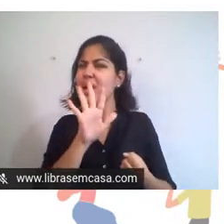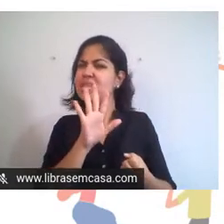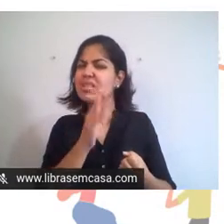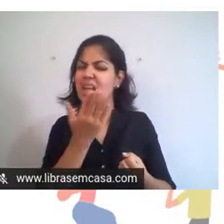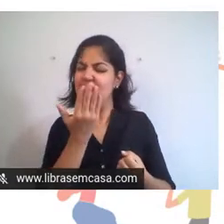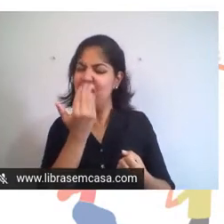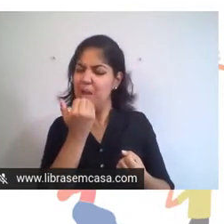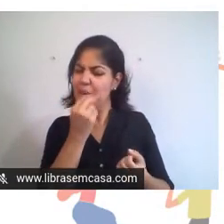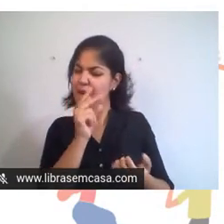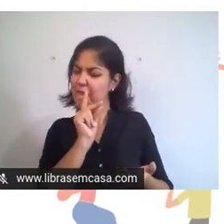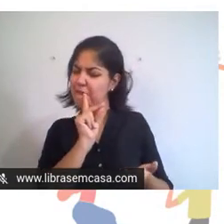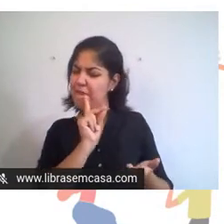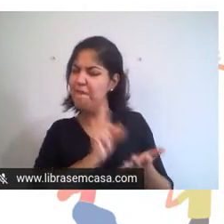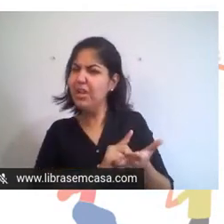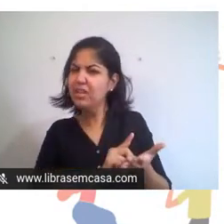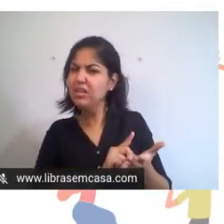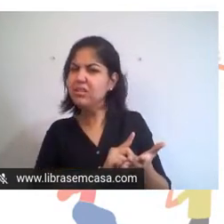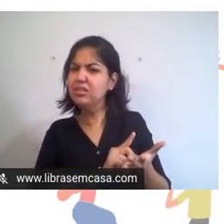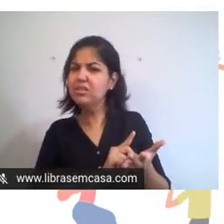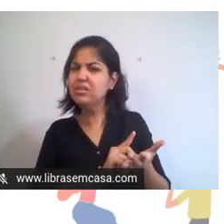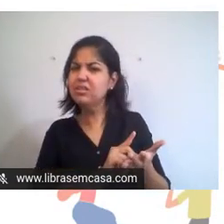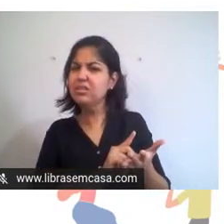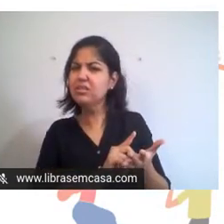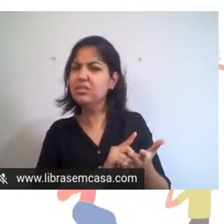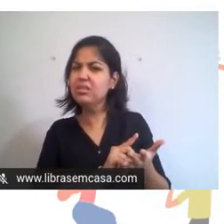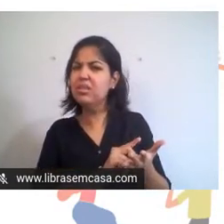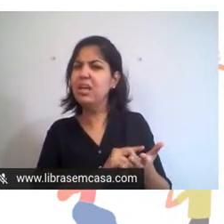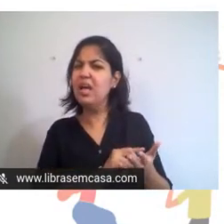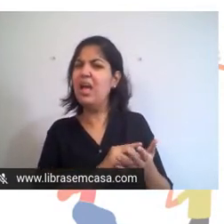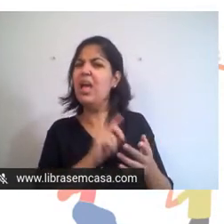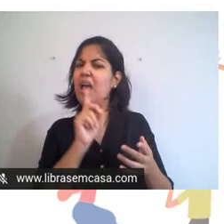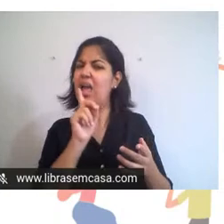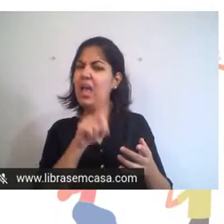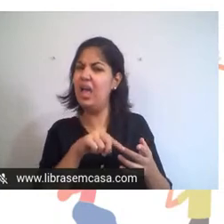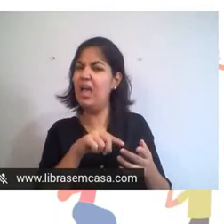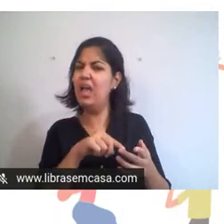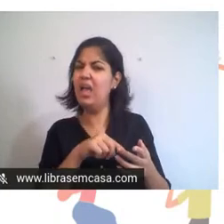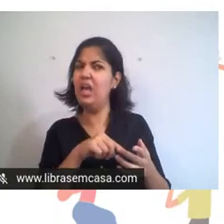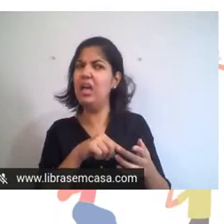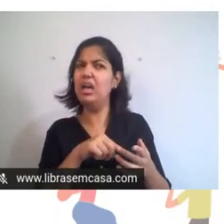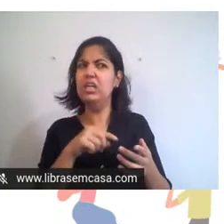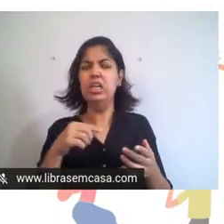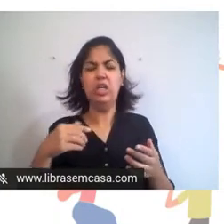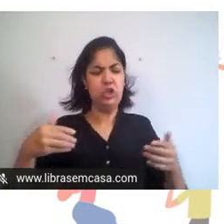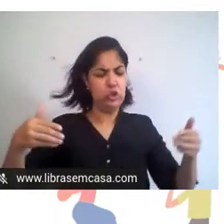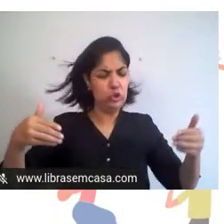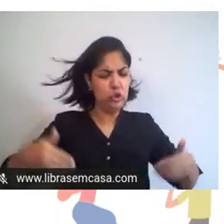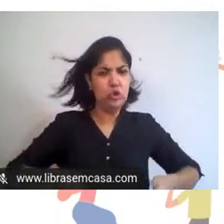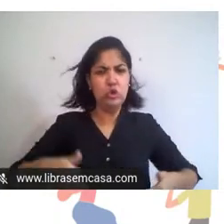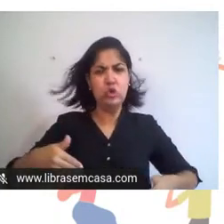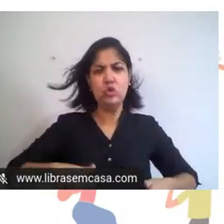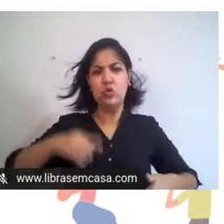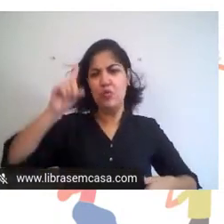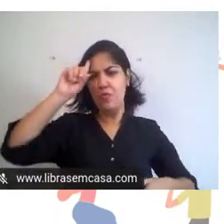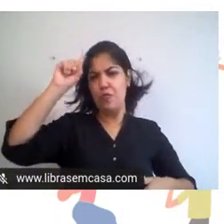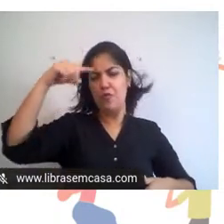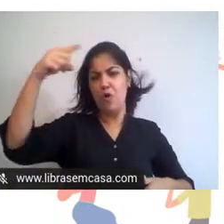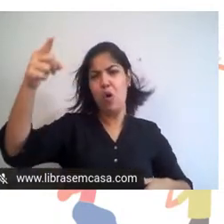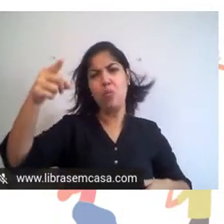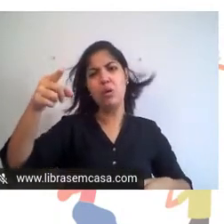que é paradoxal e controverso convivermos secularmente com a fome e mais recentemente com a